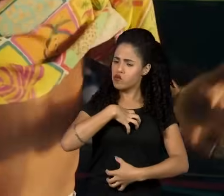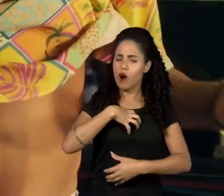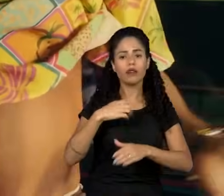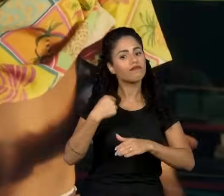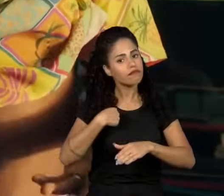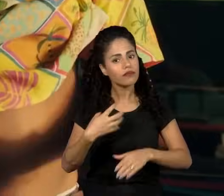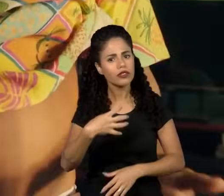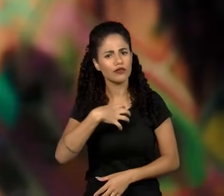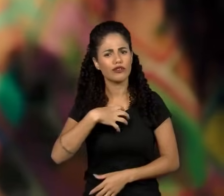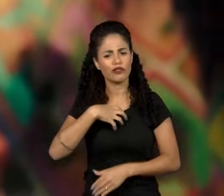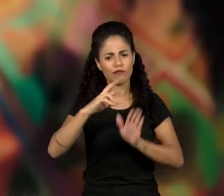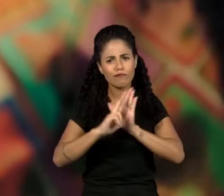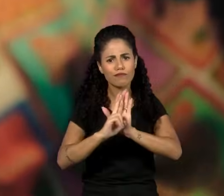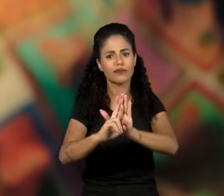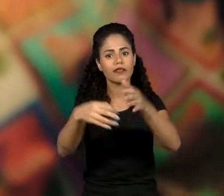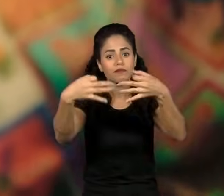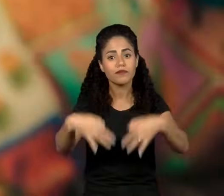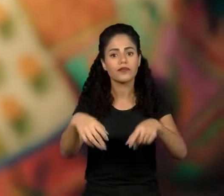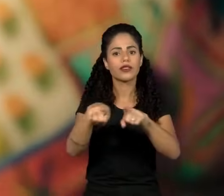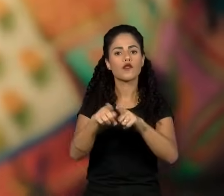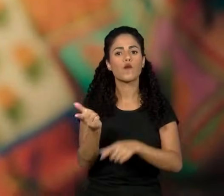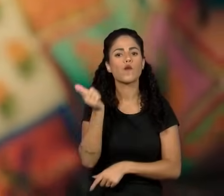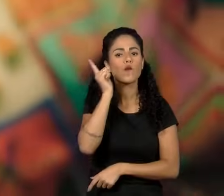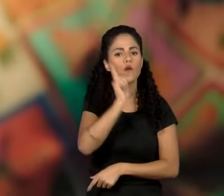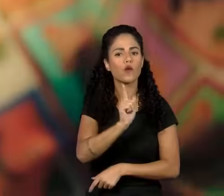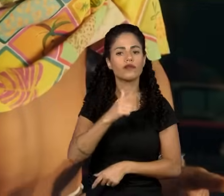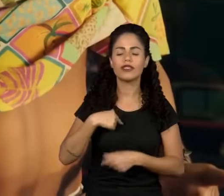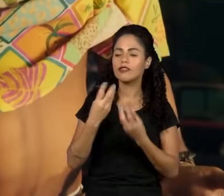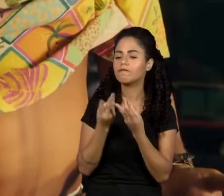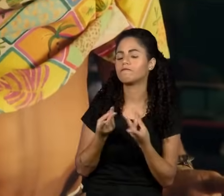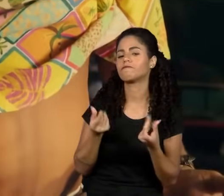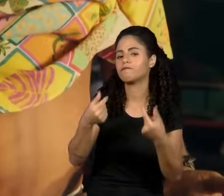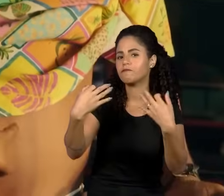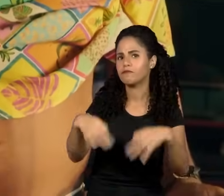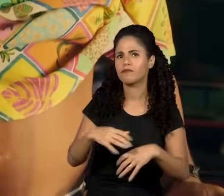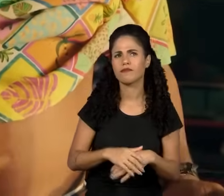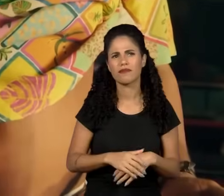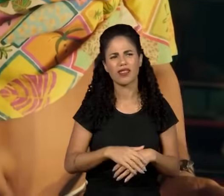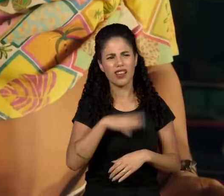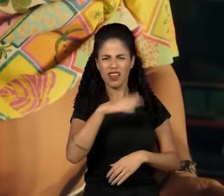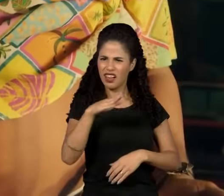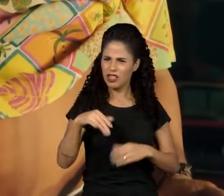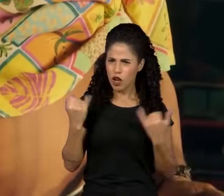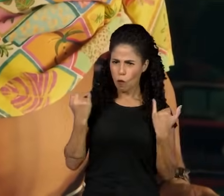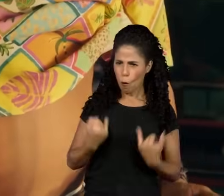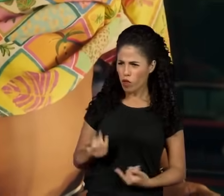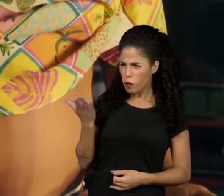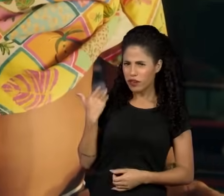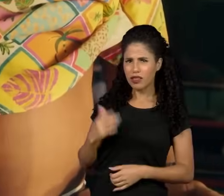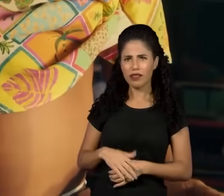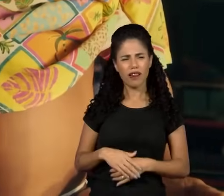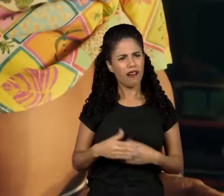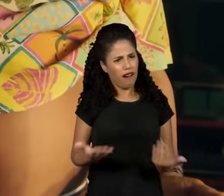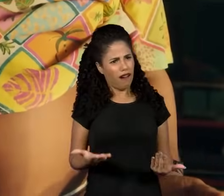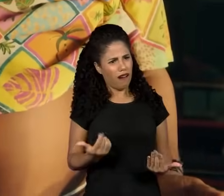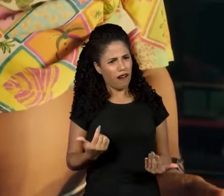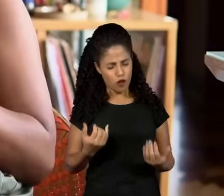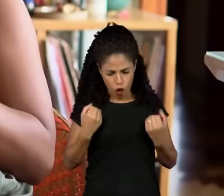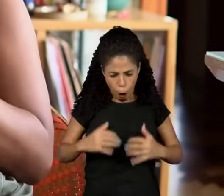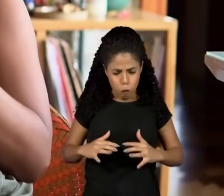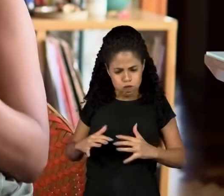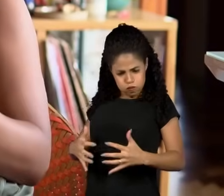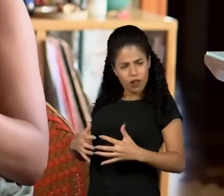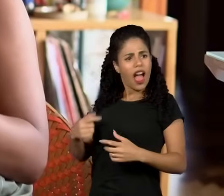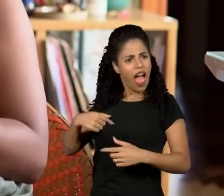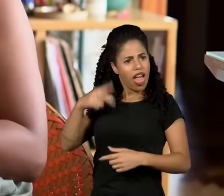daquele universo, garantindo o frescor. Você já foi melhorzinho, né, Regi? Rapaz, Homem Sem Barriga é Homem Sem História, viu? Eu